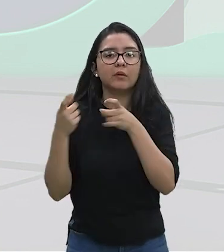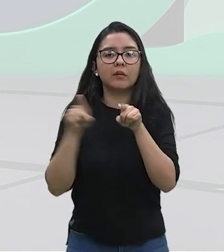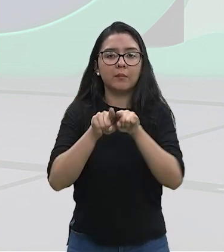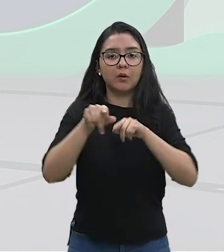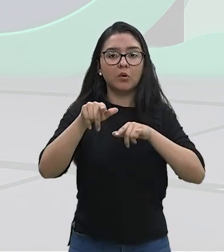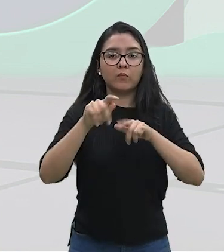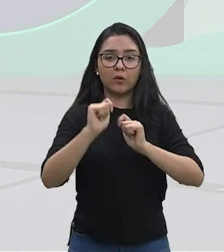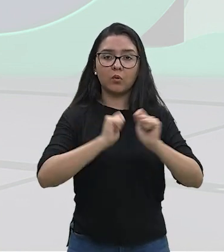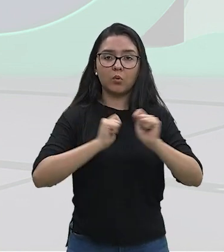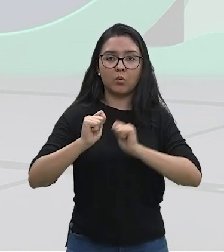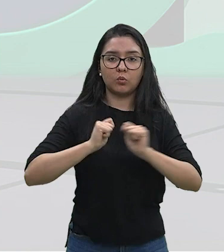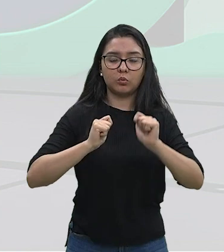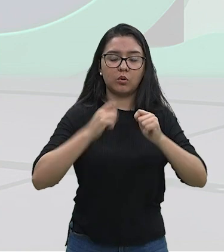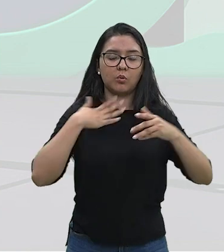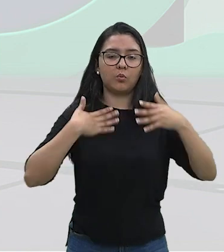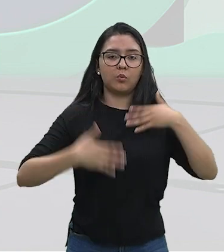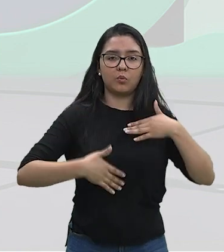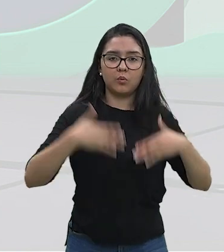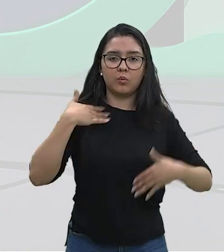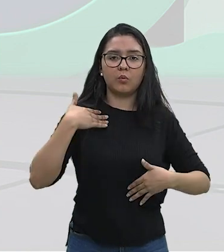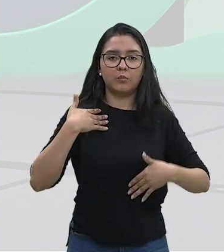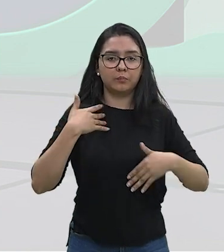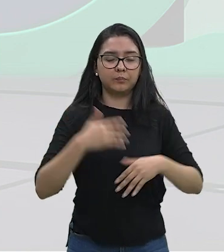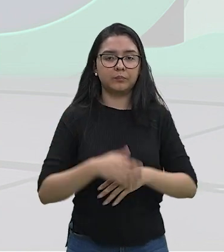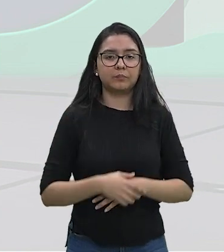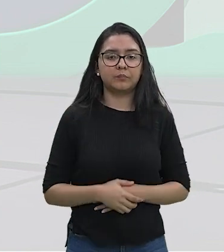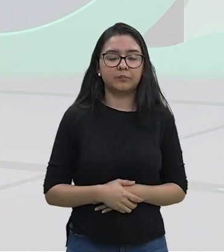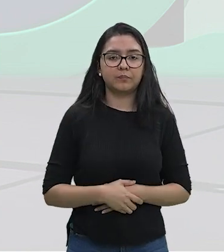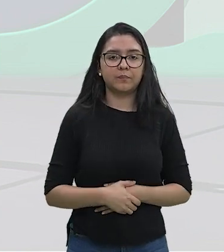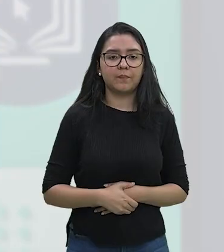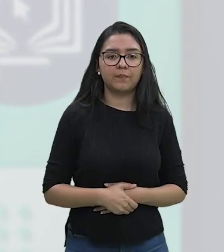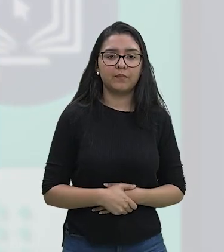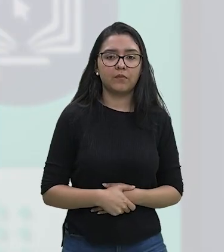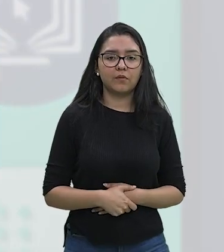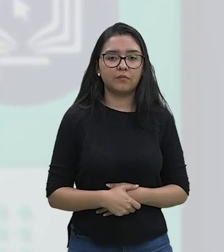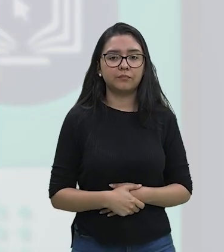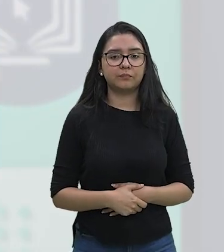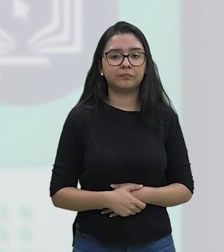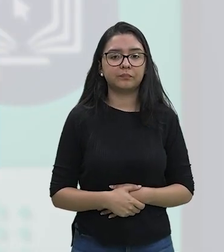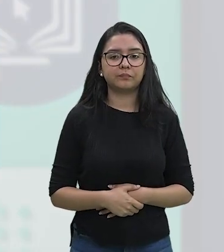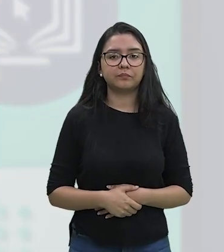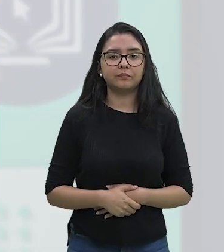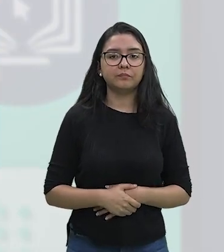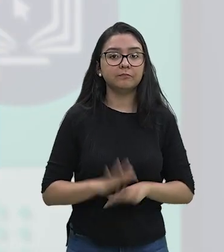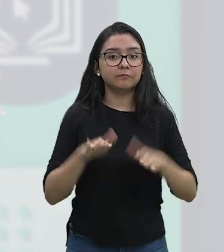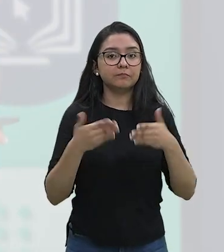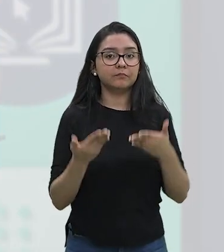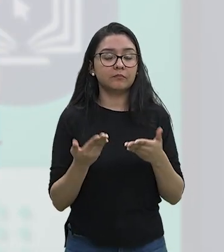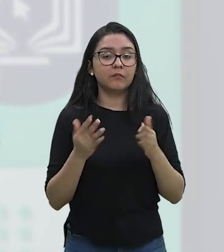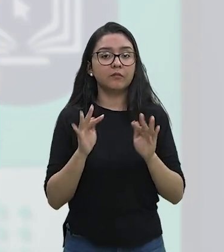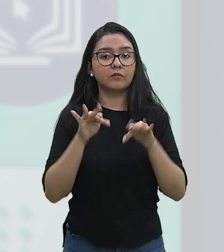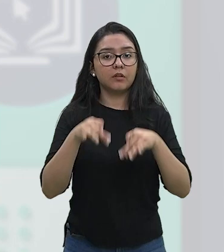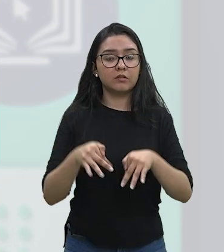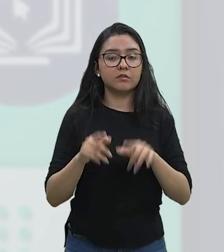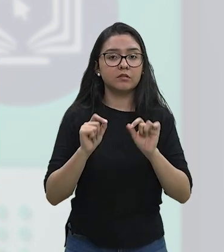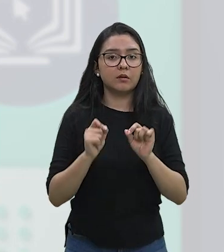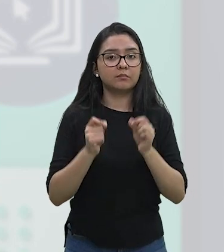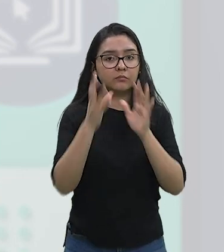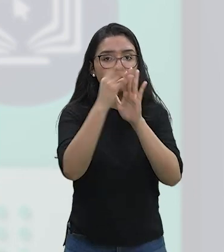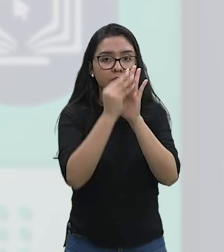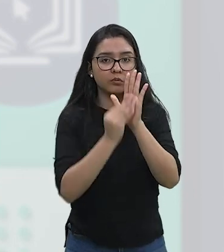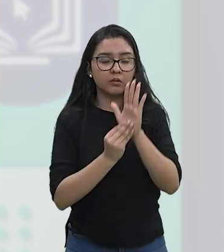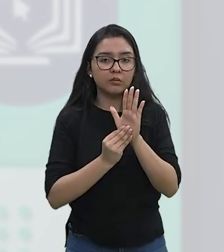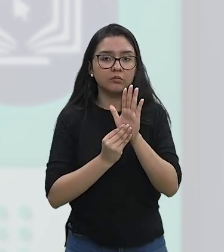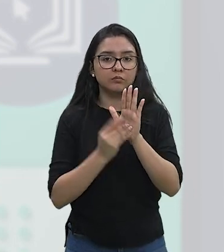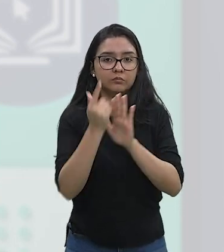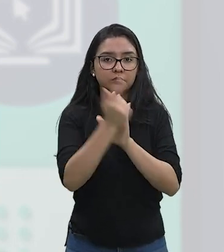controlar todas as outras funções do nosso organismo. Com isso, nós finalizamos aqui o nosso